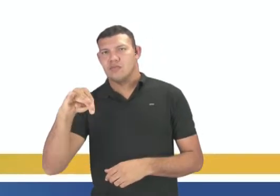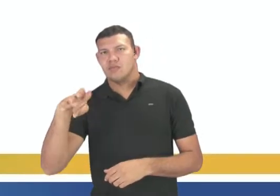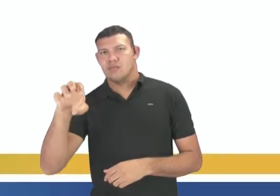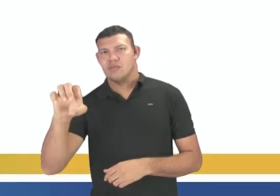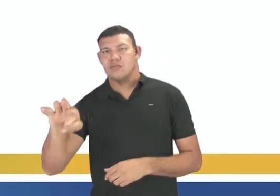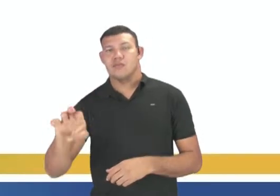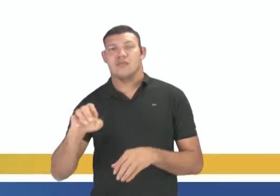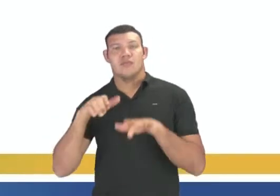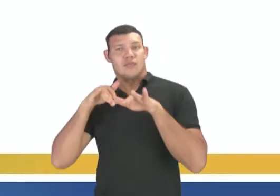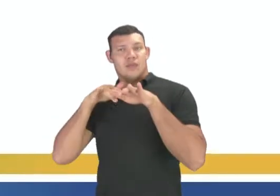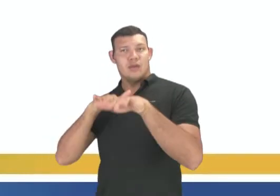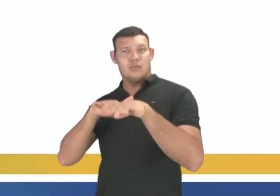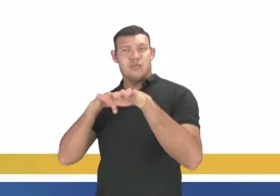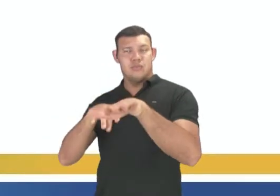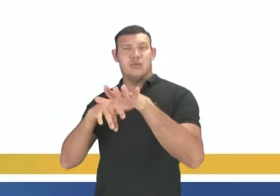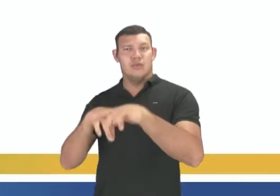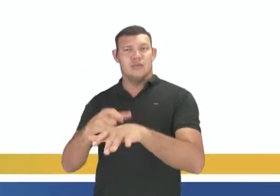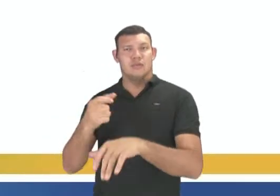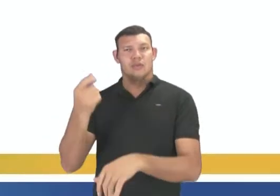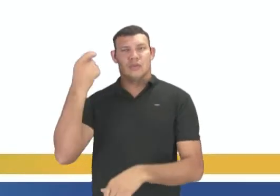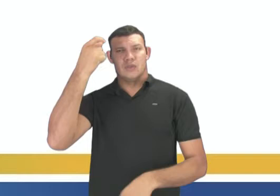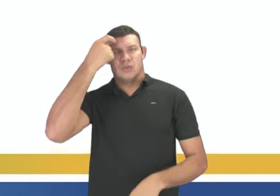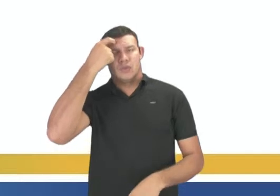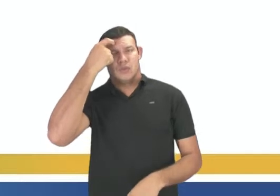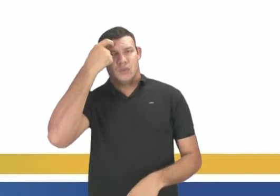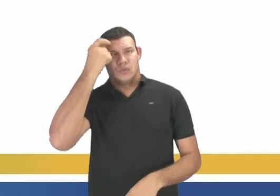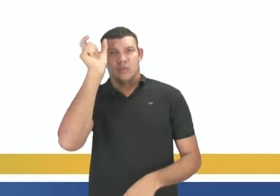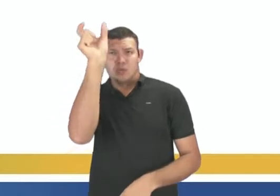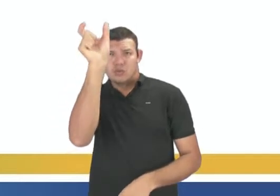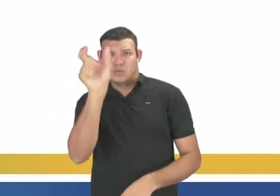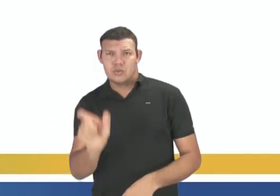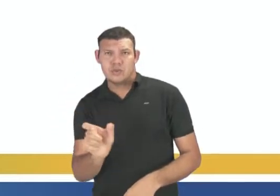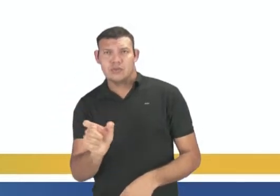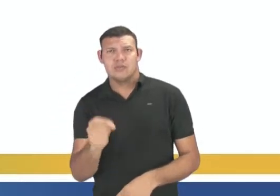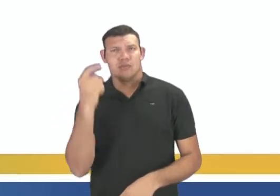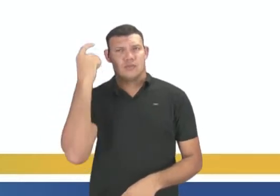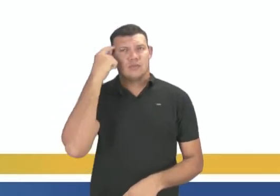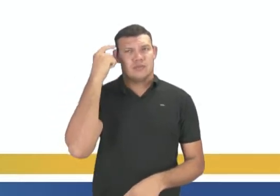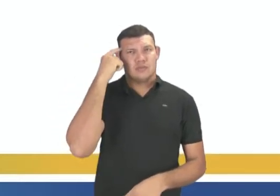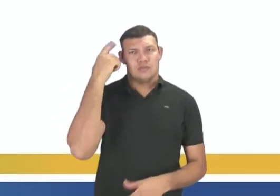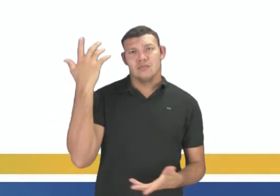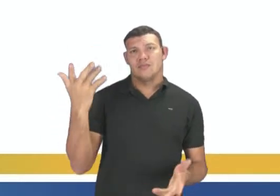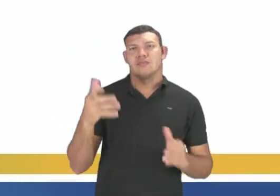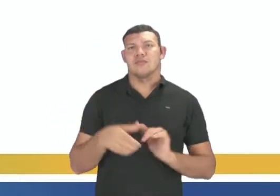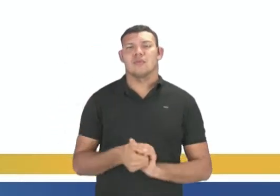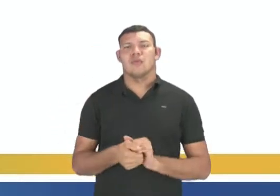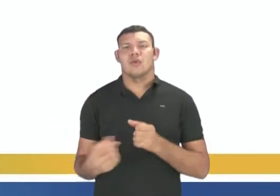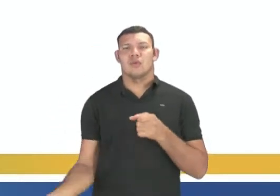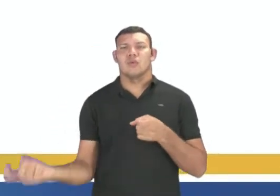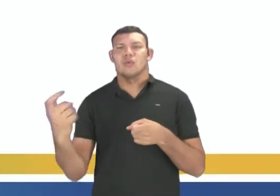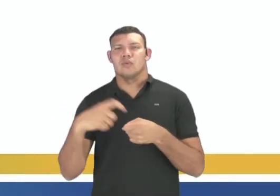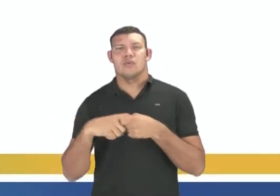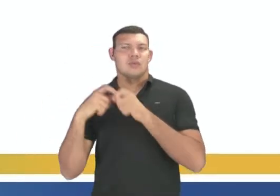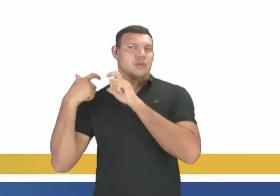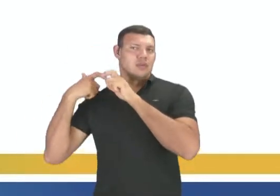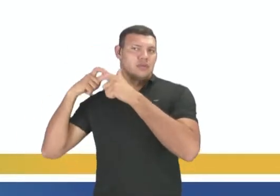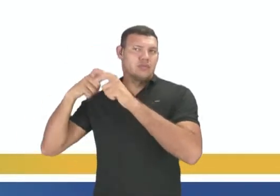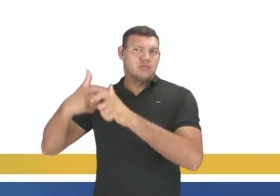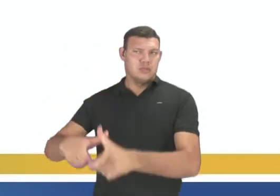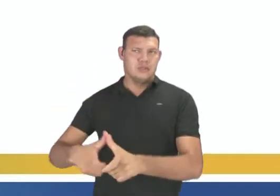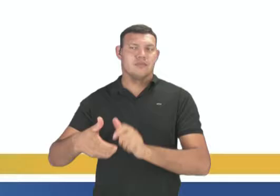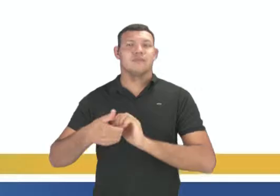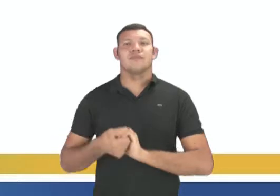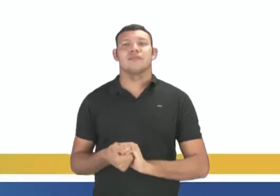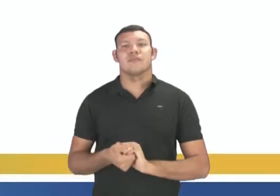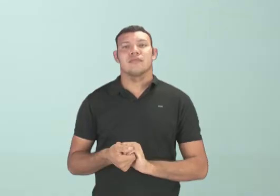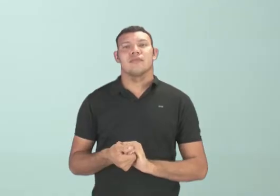nós vamos ter também a retomada do neoclassicismo, que é o quê? Retomar o clássico. E vamos ter uma crítica à hierarquia